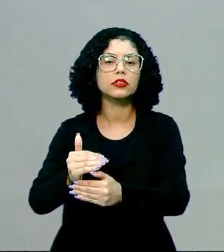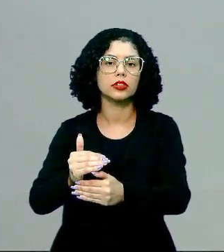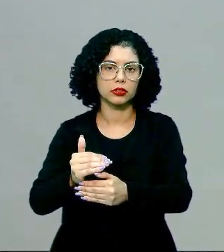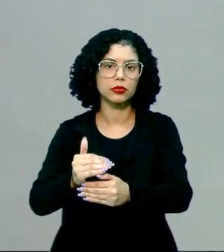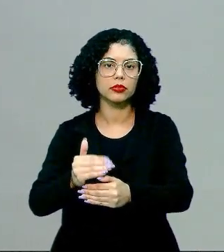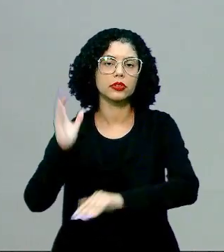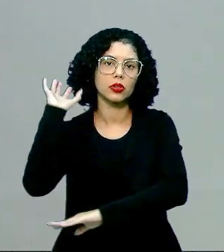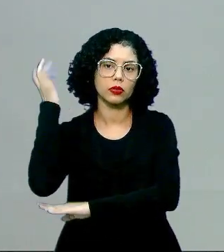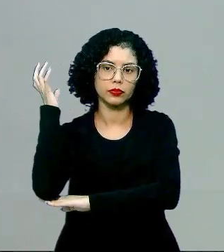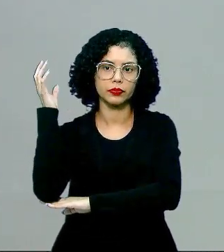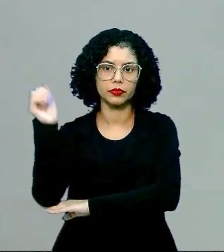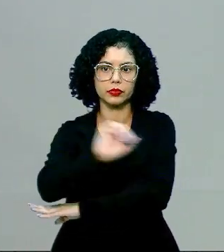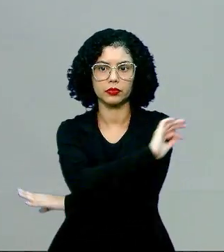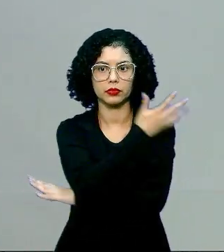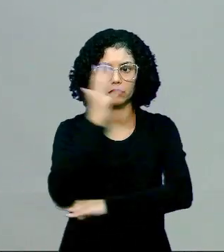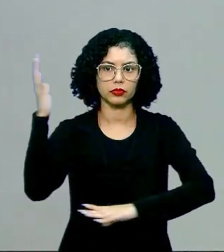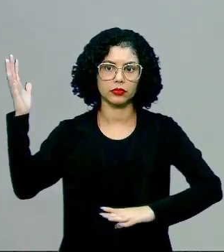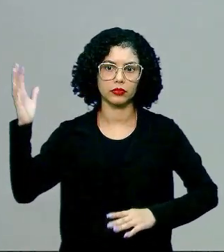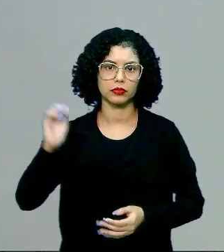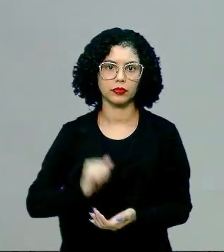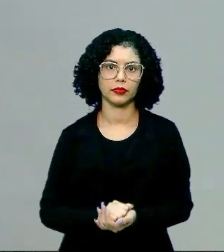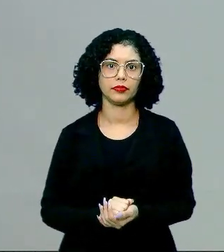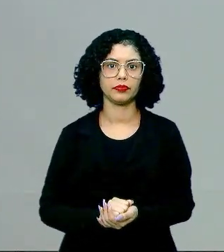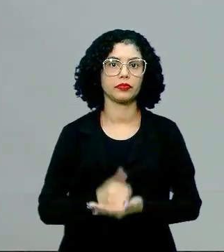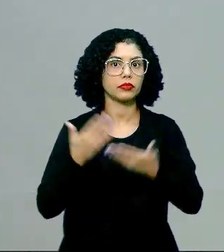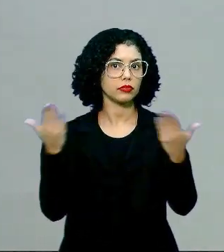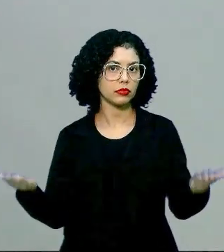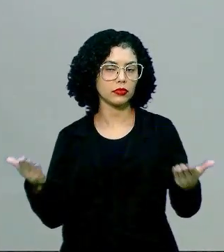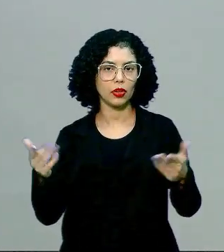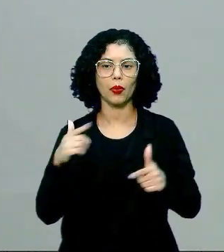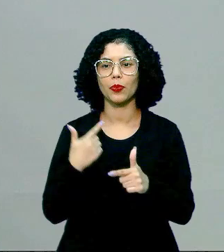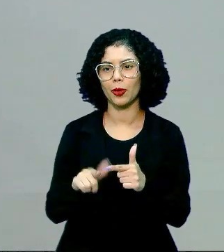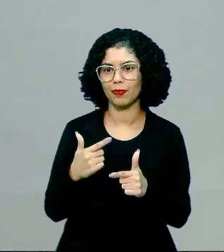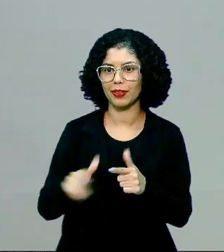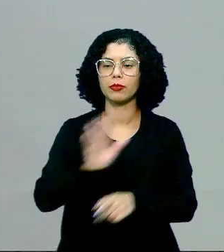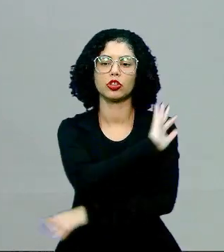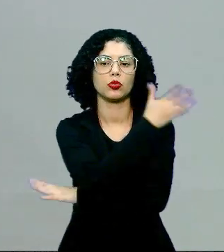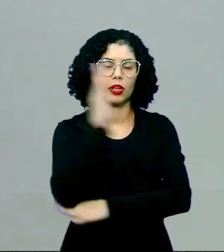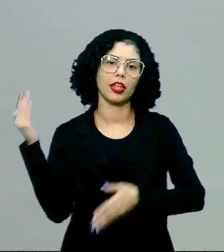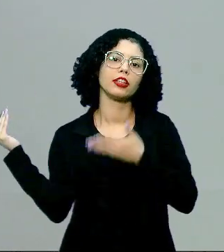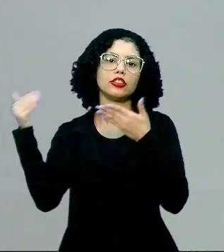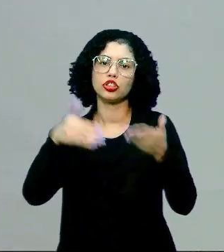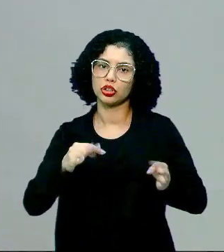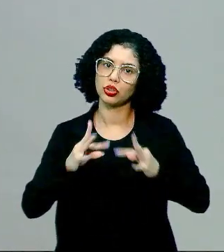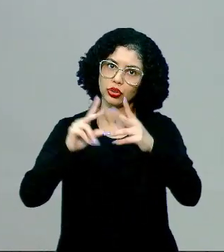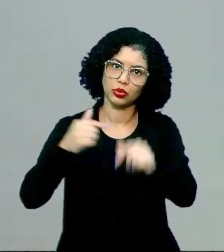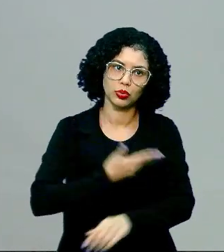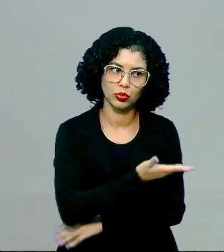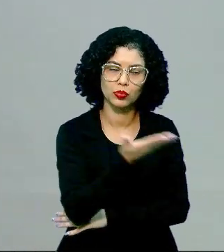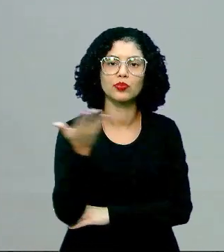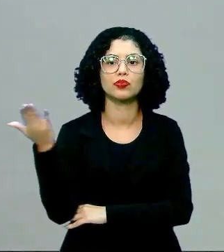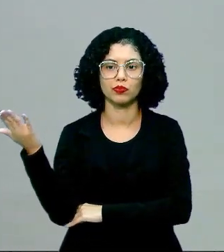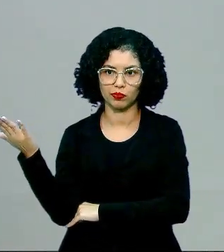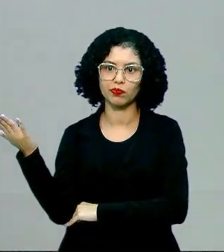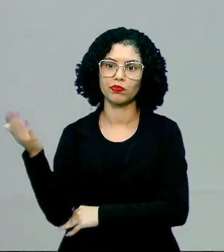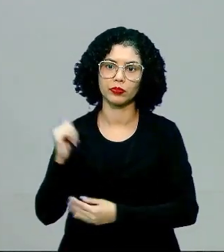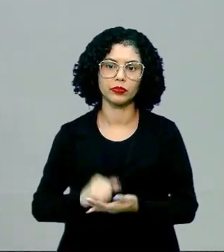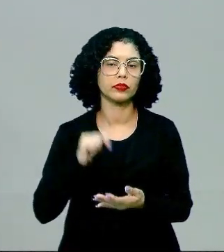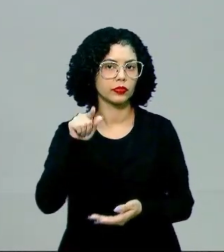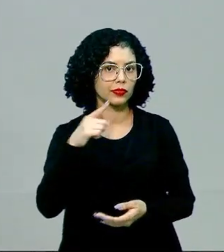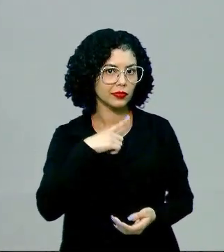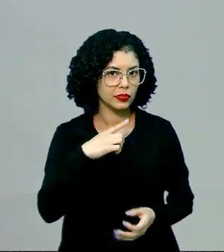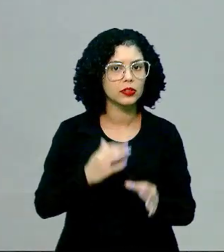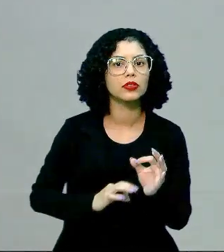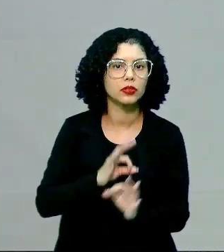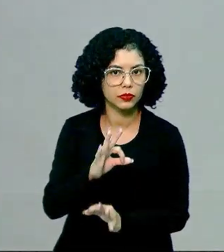que acabam prejudicando o meio ambiente. O prejuízo do meio ambiente chega a todos nós. Então aí você